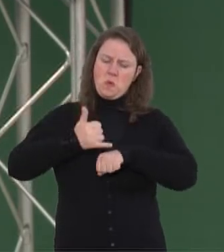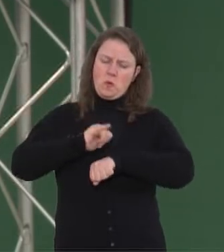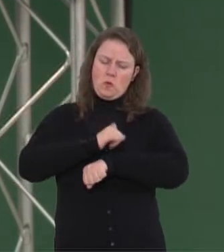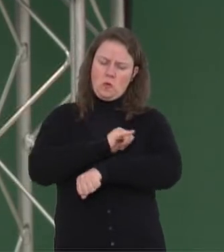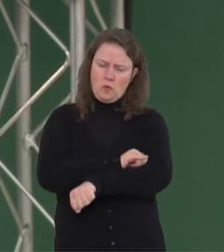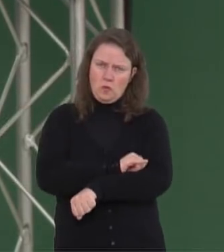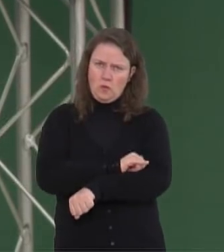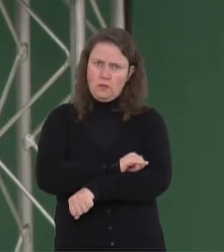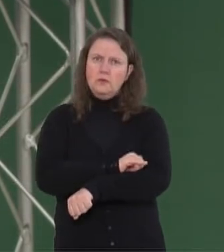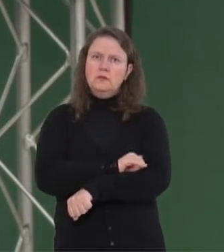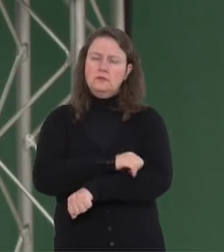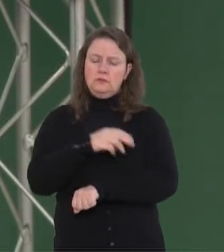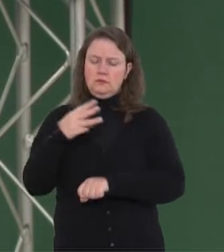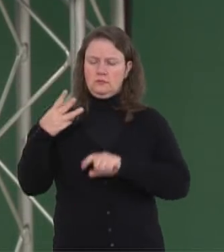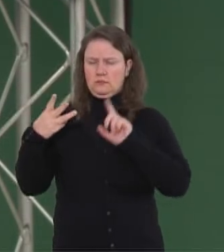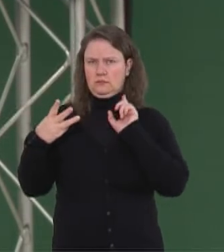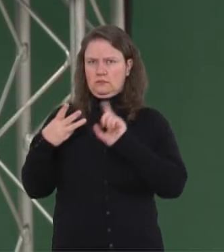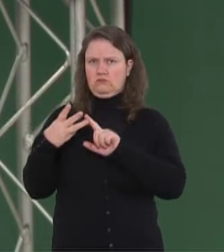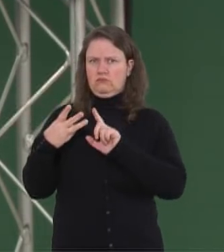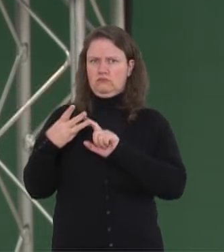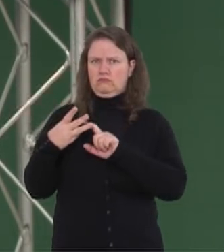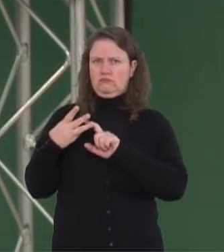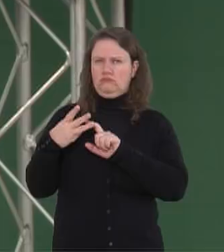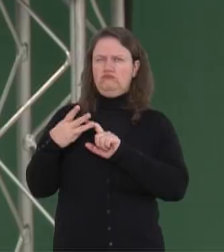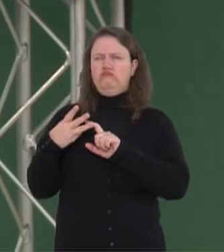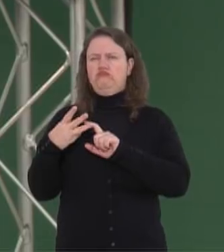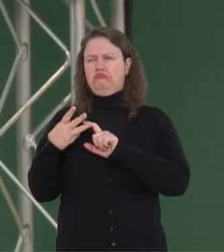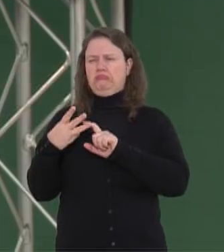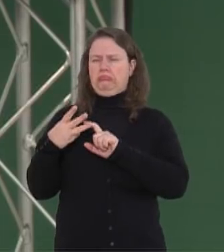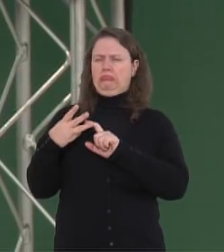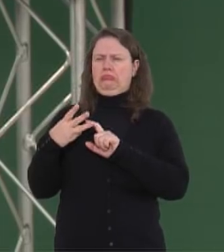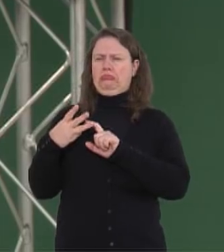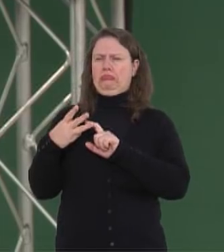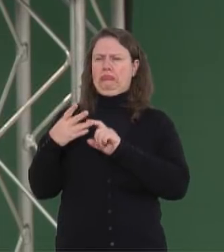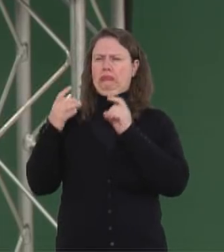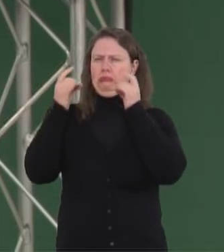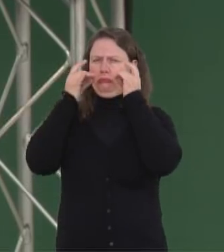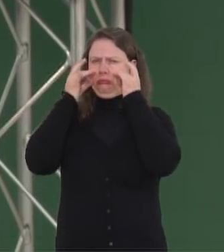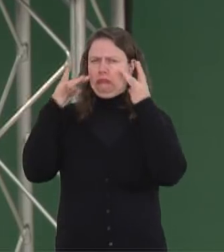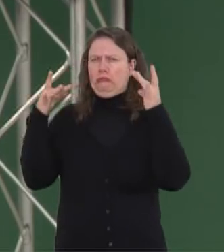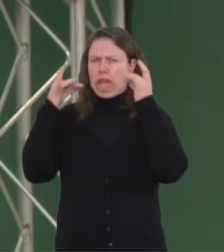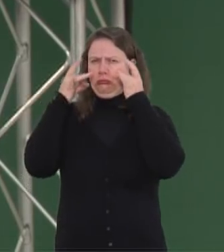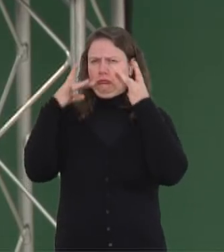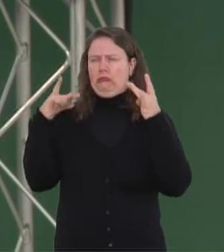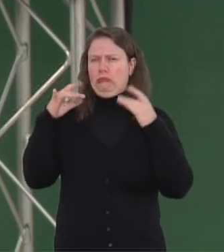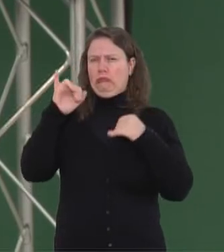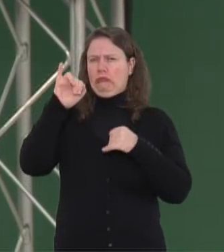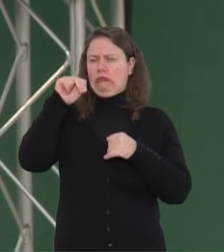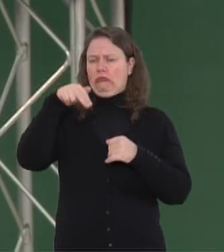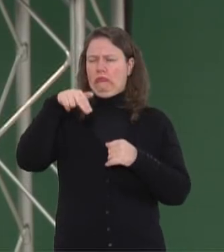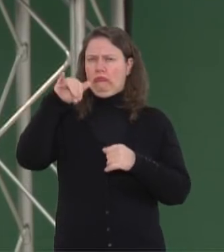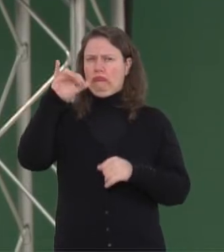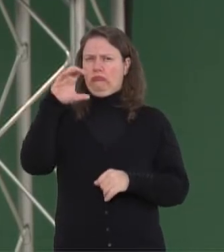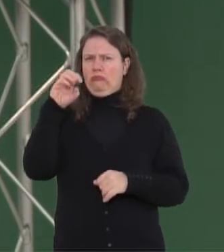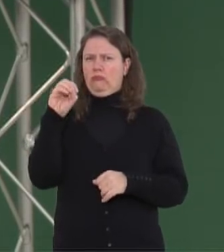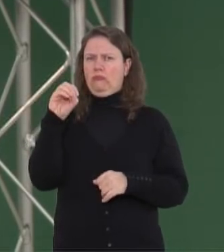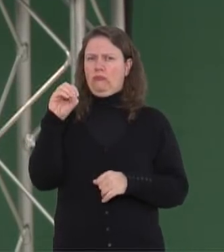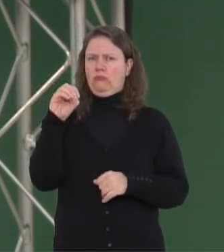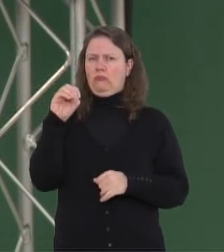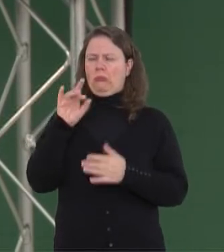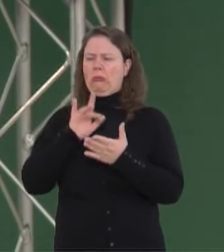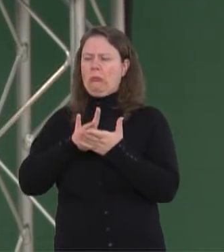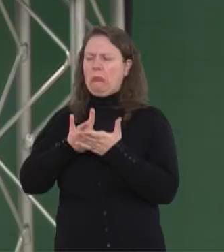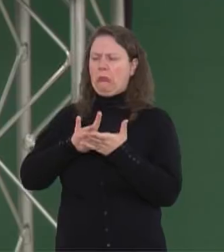gordinho. Cynical orange cat, um gato alaranjado e cínico.